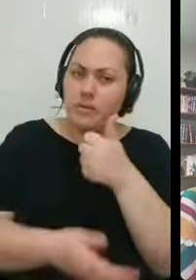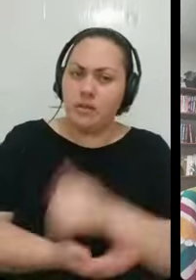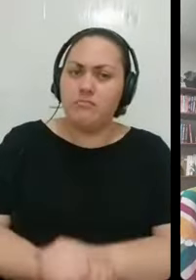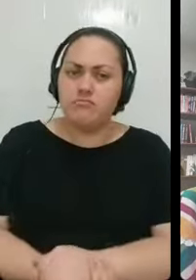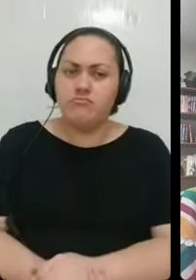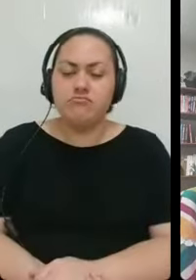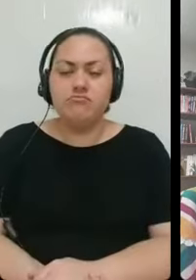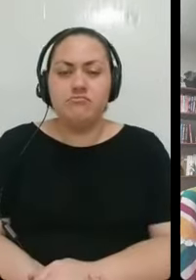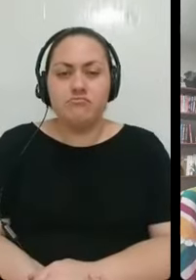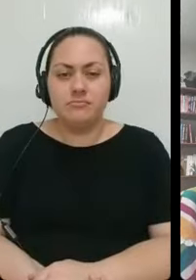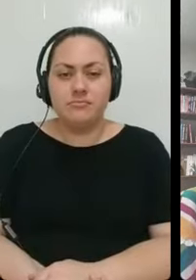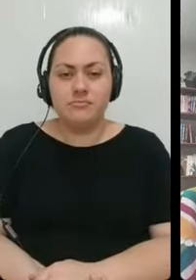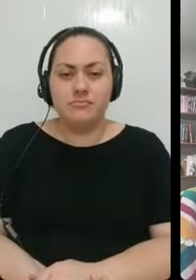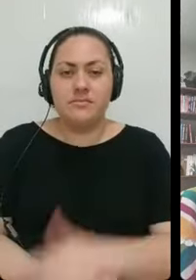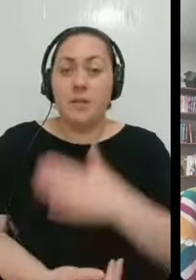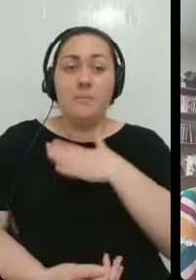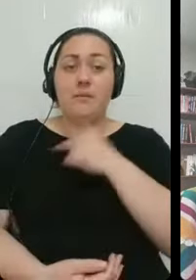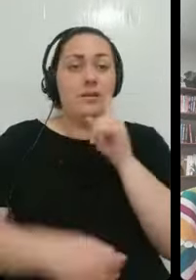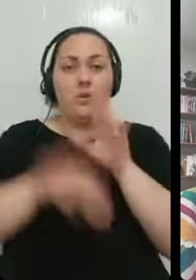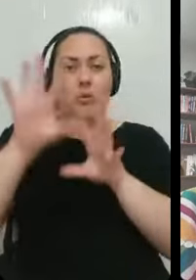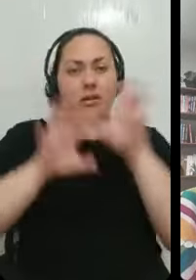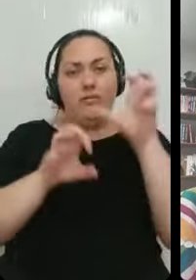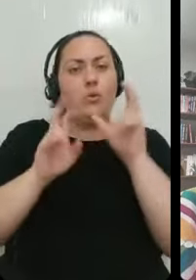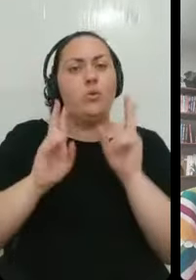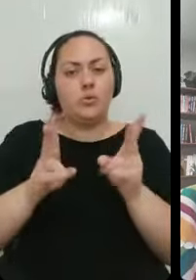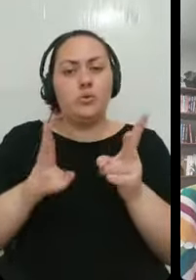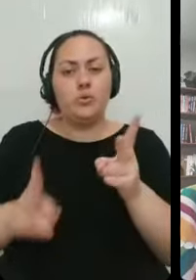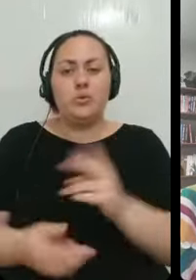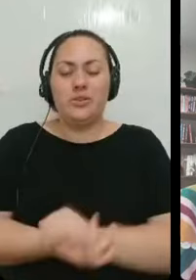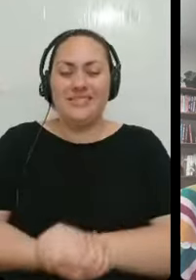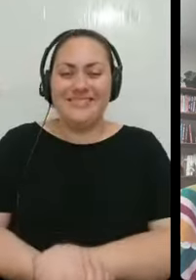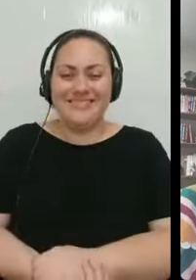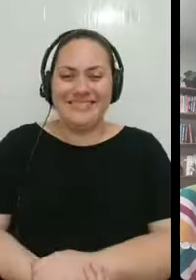Sim, Para mim não travou, para mim continua.